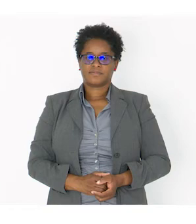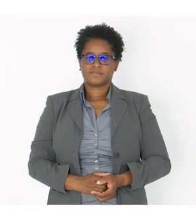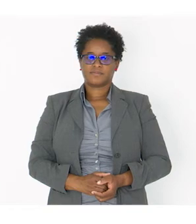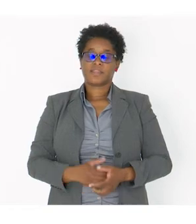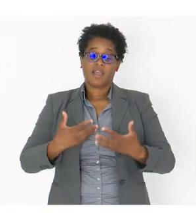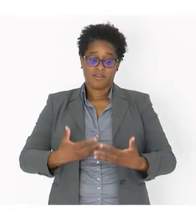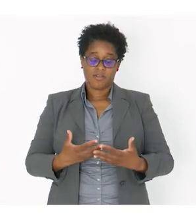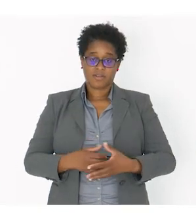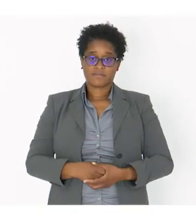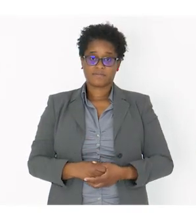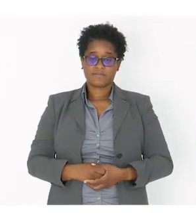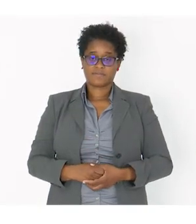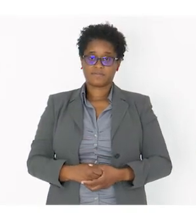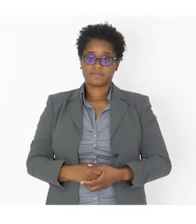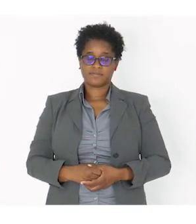Agora,